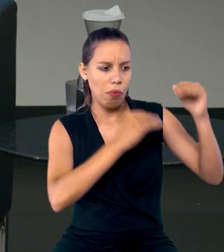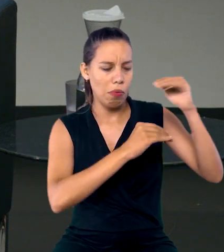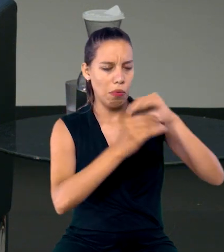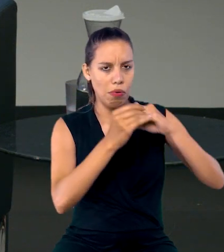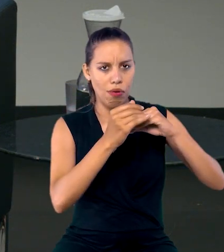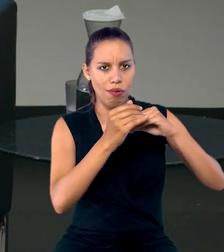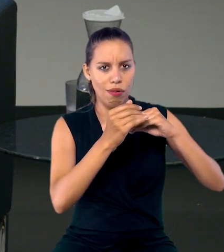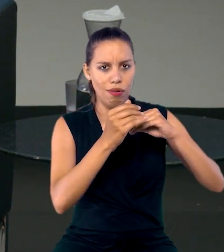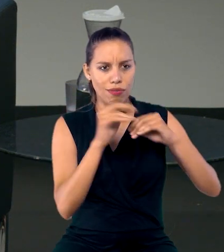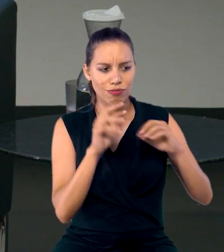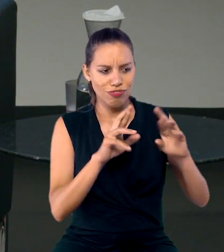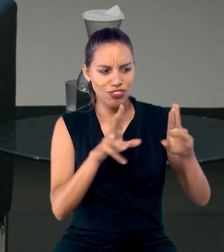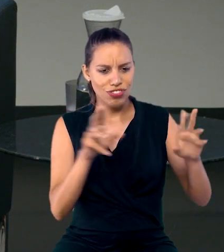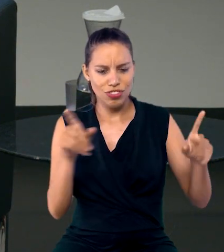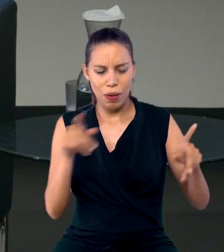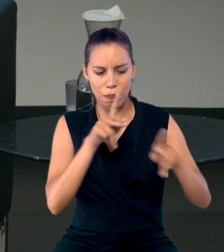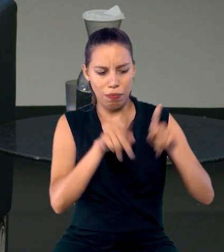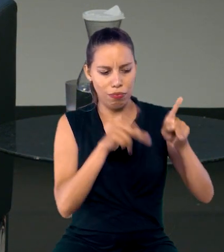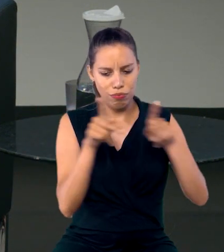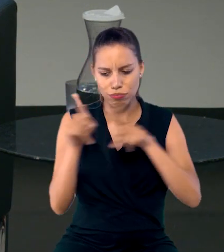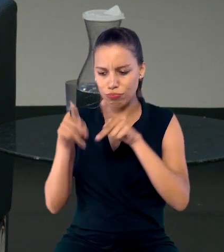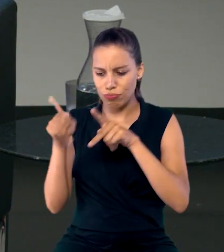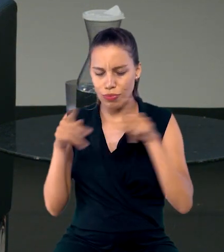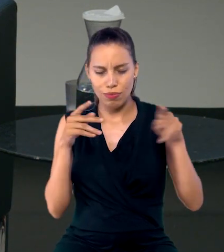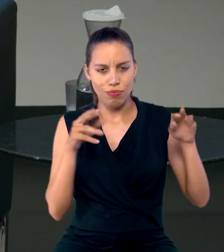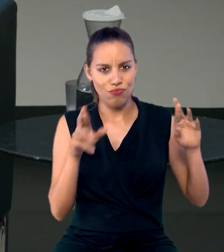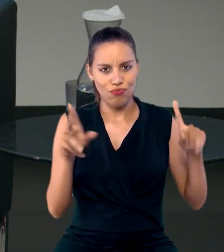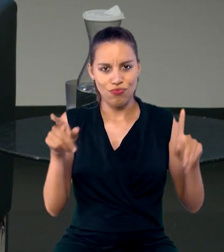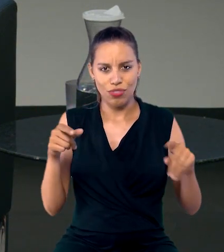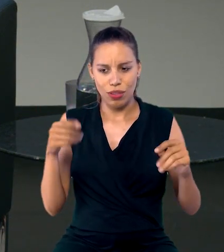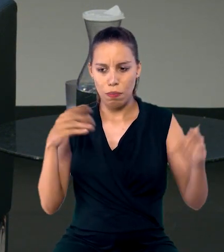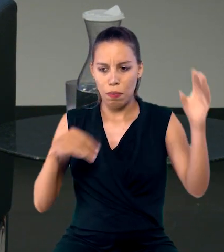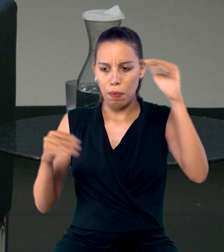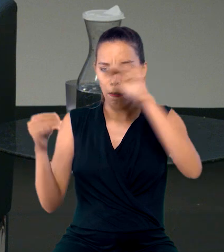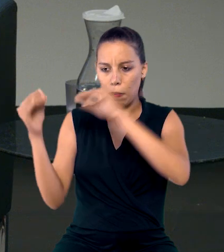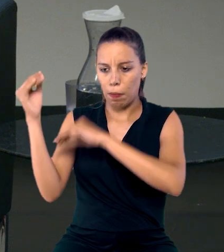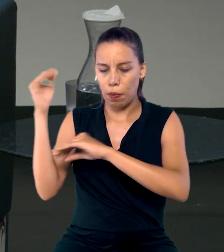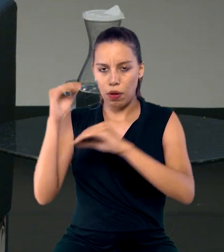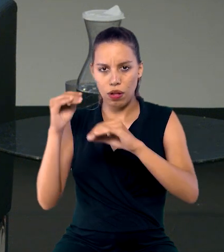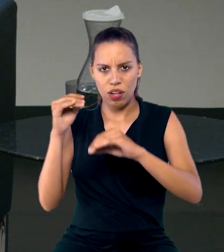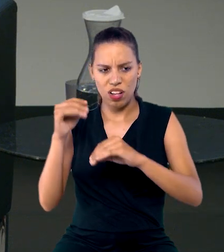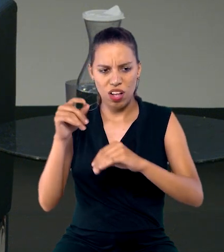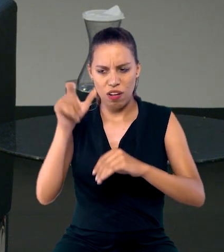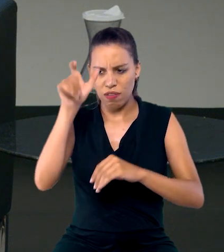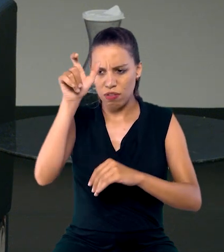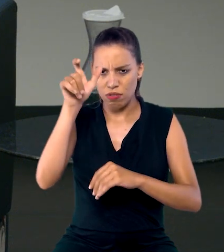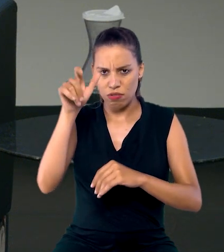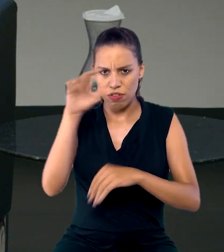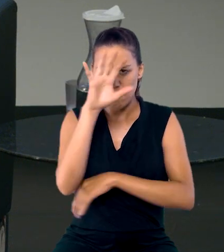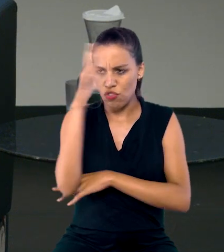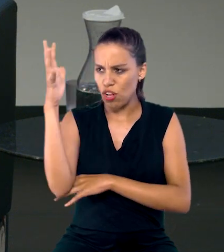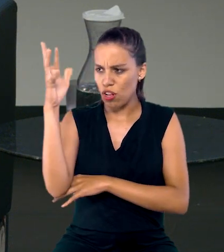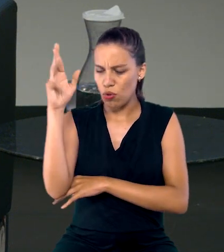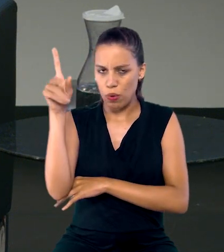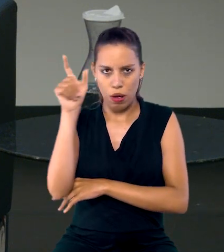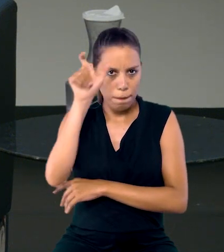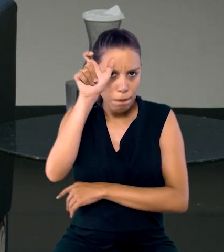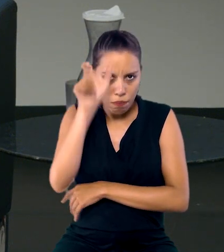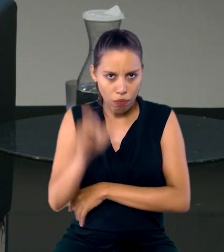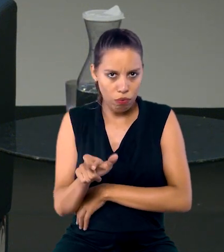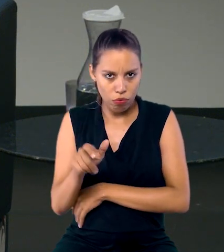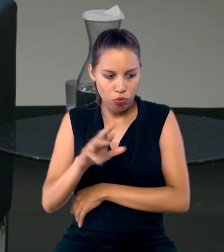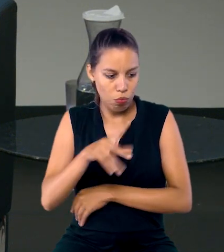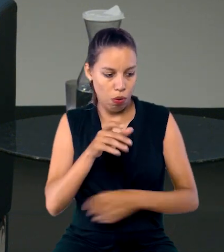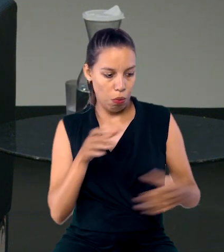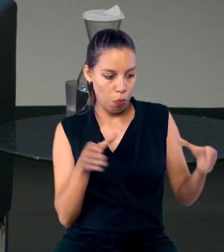diferentes, tantas gentes diferentes. Uma conversa que nunca acaba. A floresta não é sobre um indivíduo, ela não é